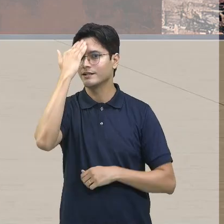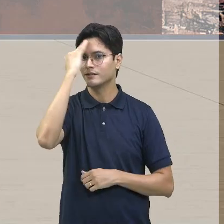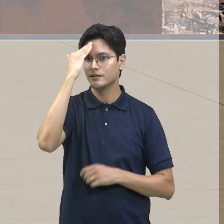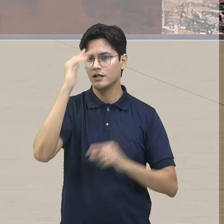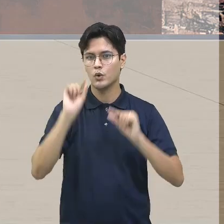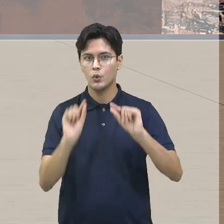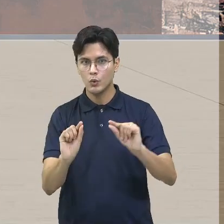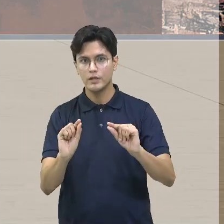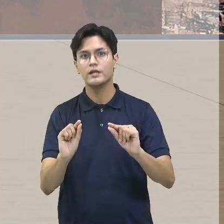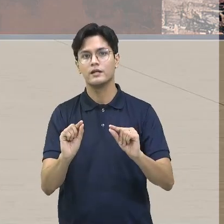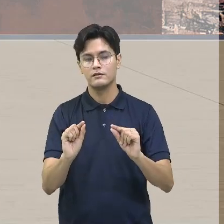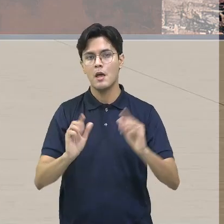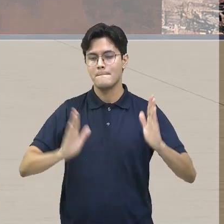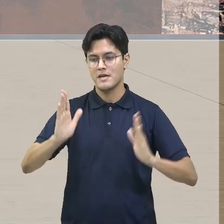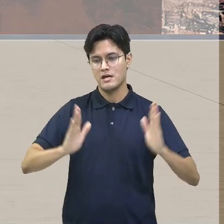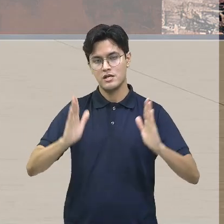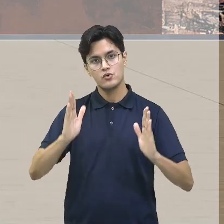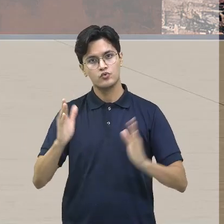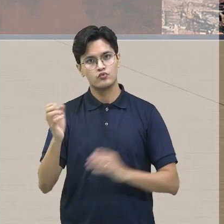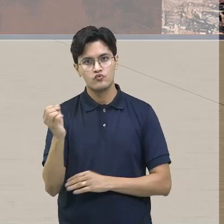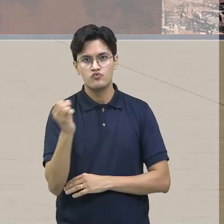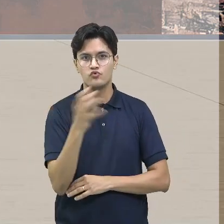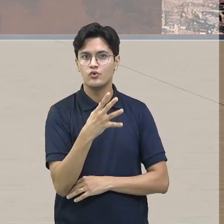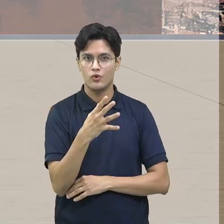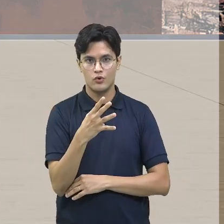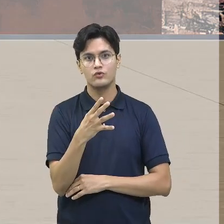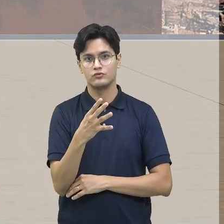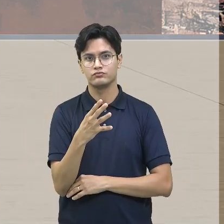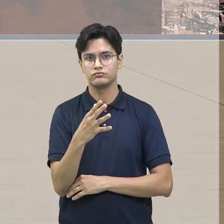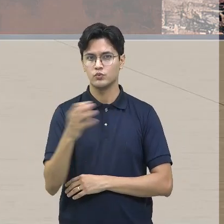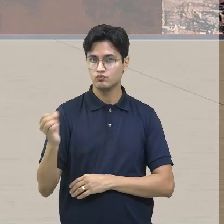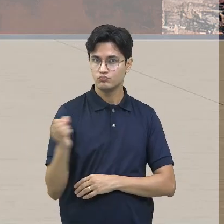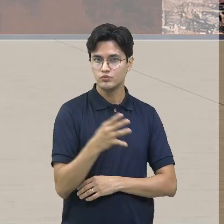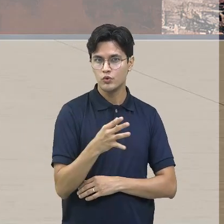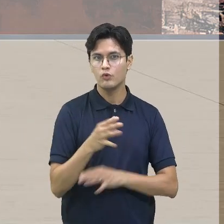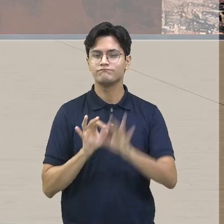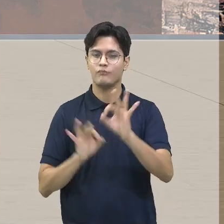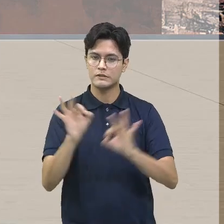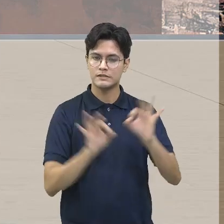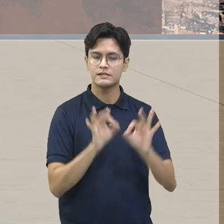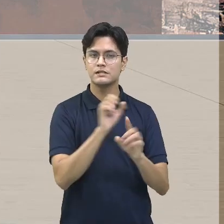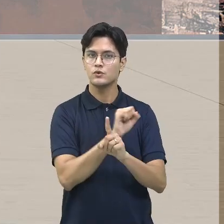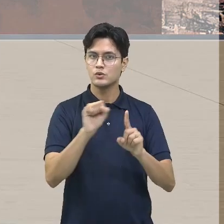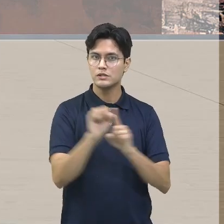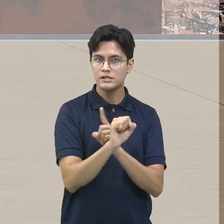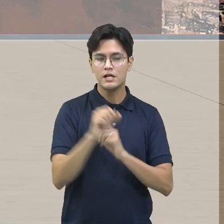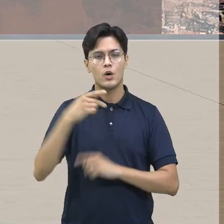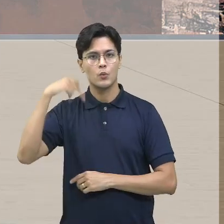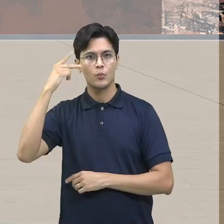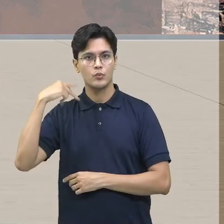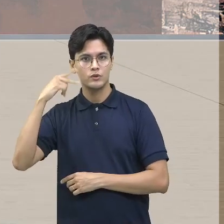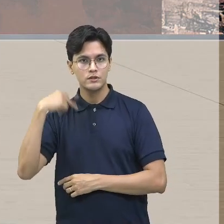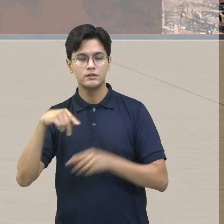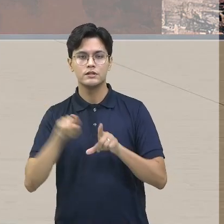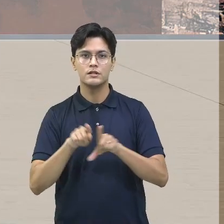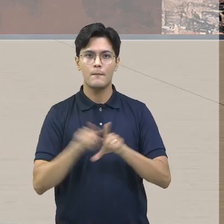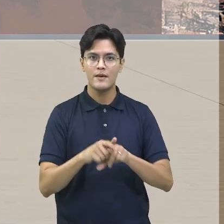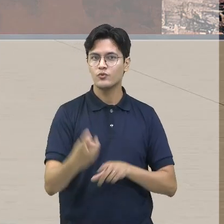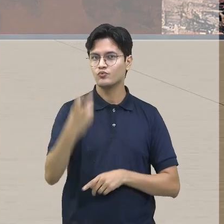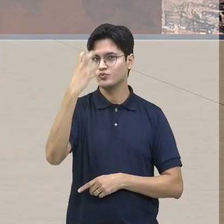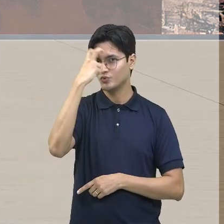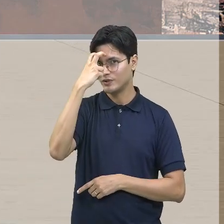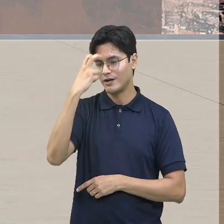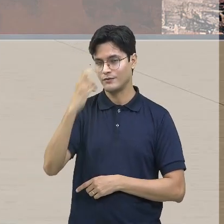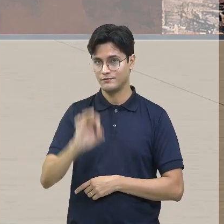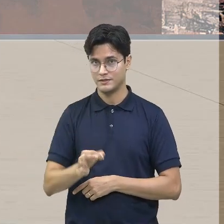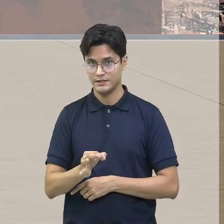uma nova era, uma nova organização social, política e cultural.